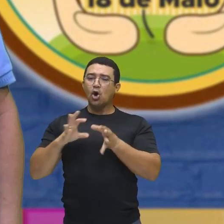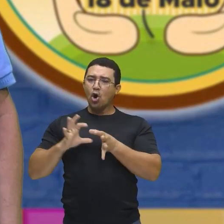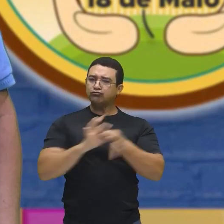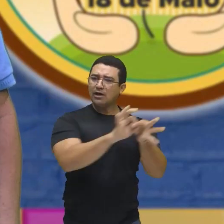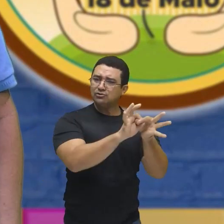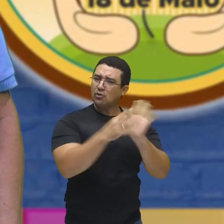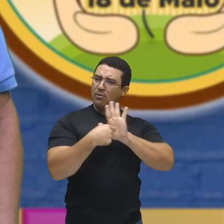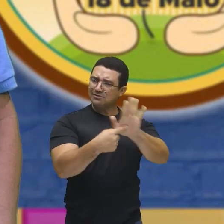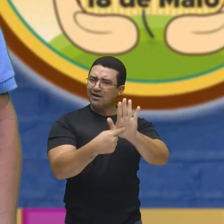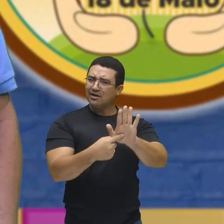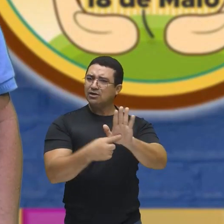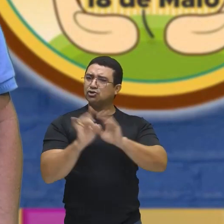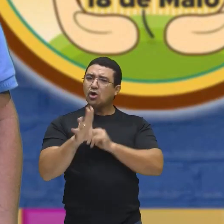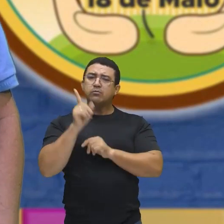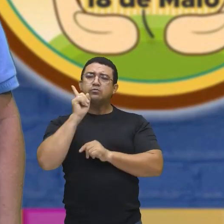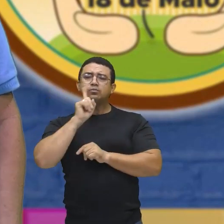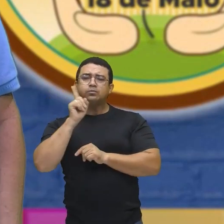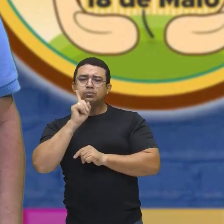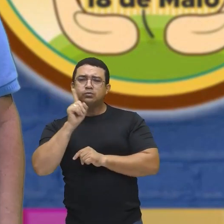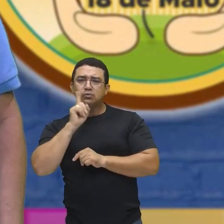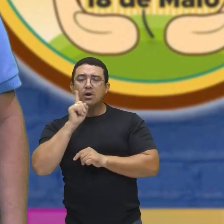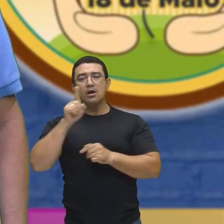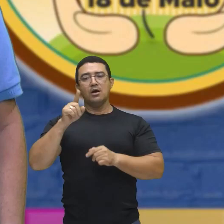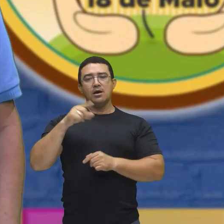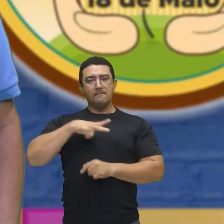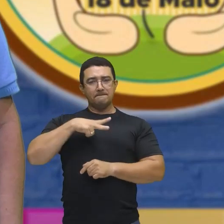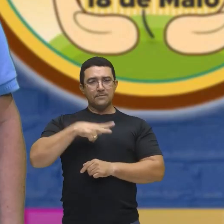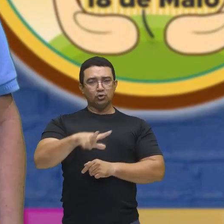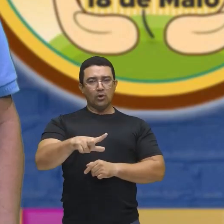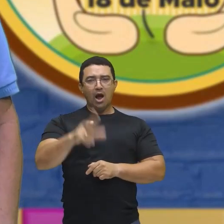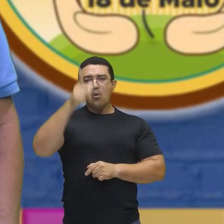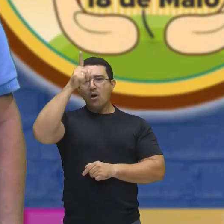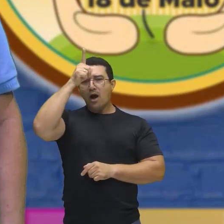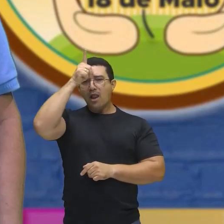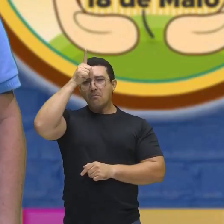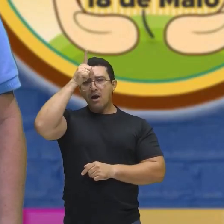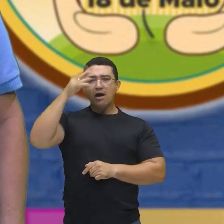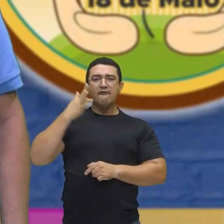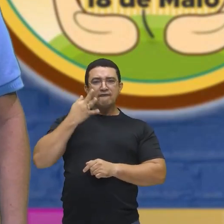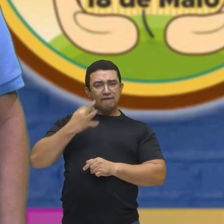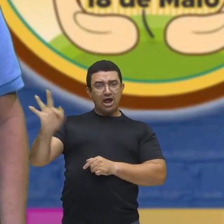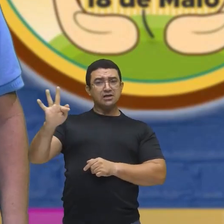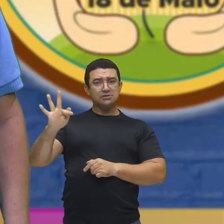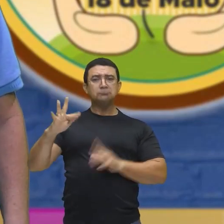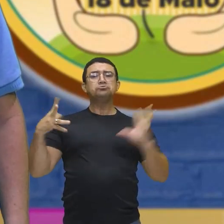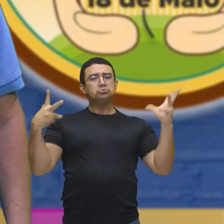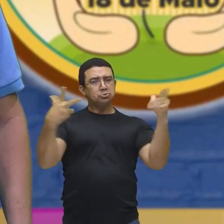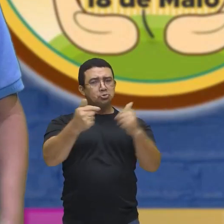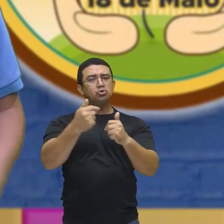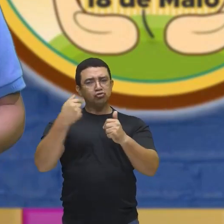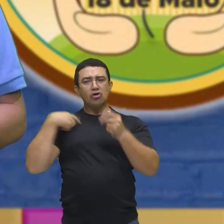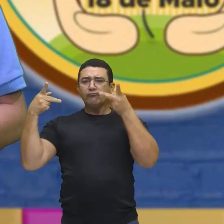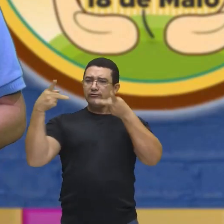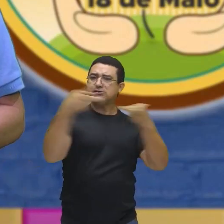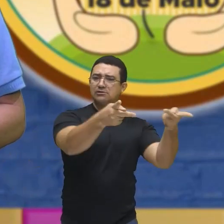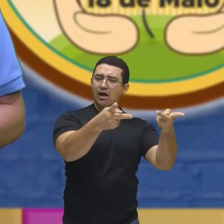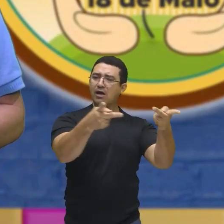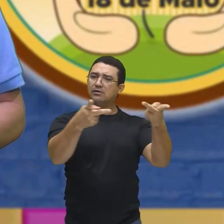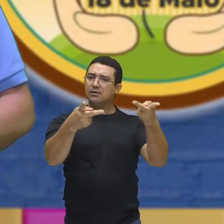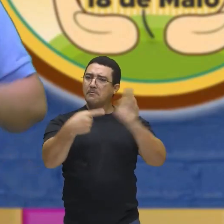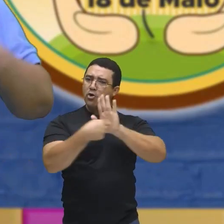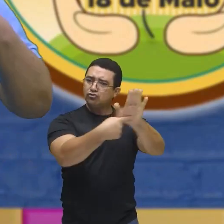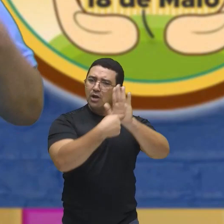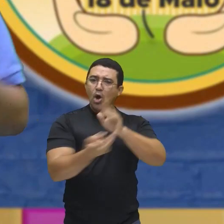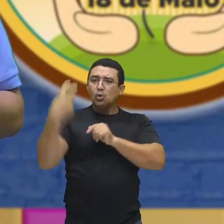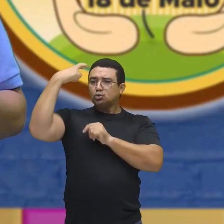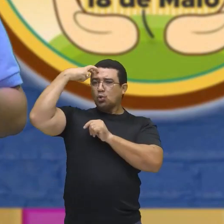só os Estados Unidos, não, gente. Portugal, Alemanha, França, tudo isso eu já levei a cultura do Amazonas.